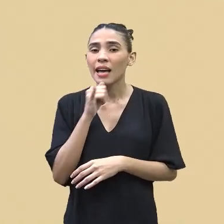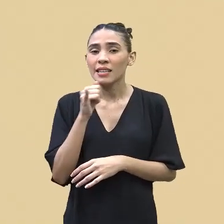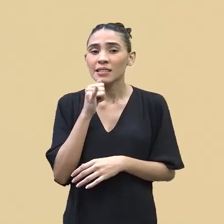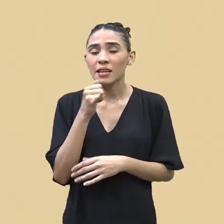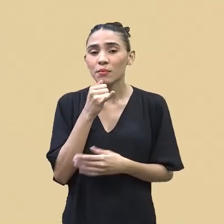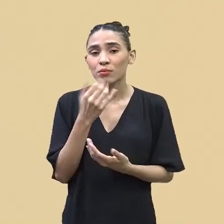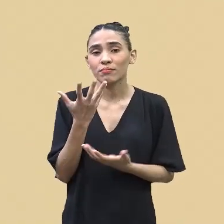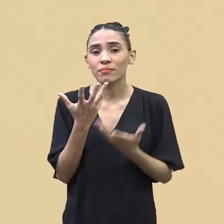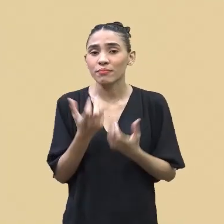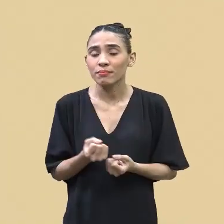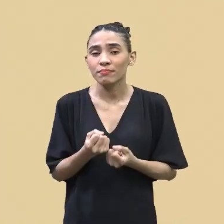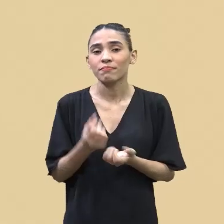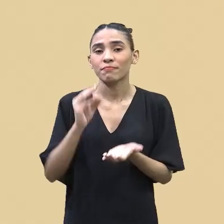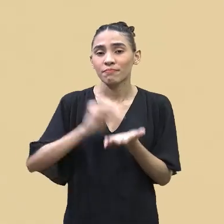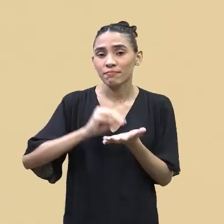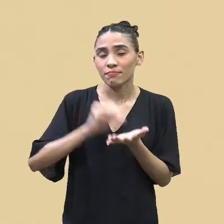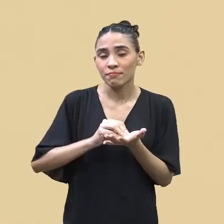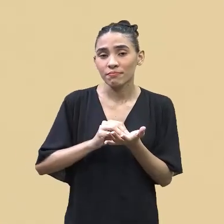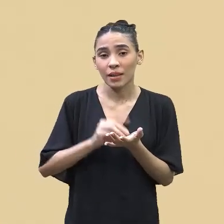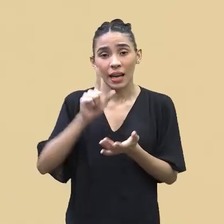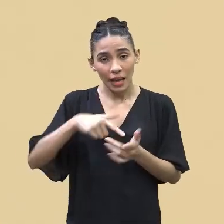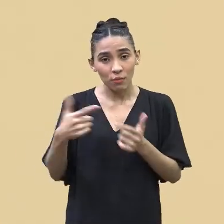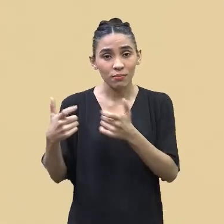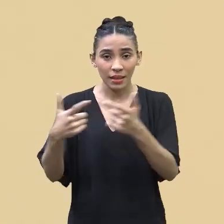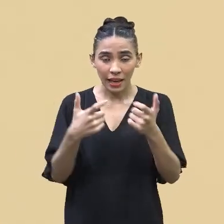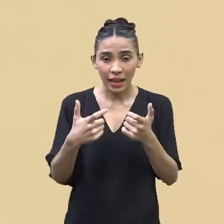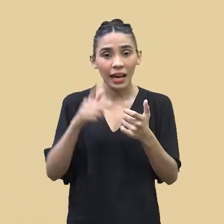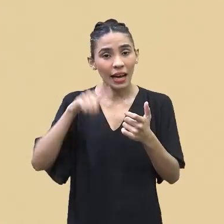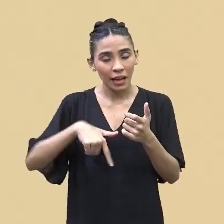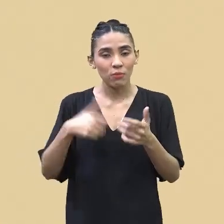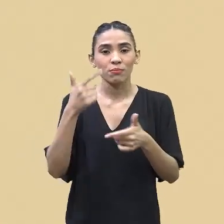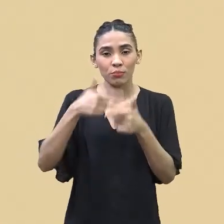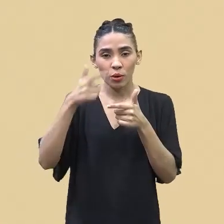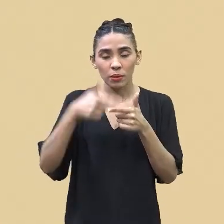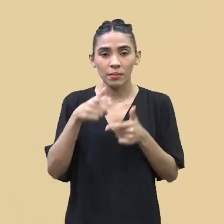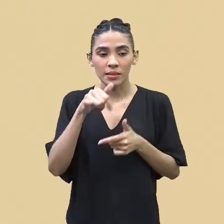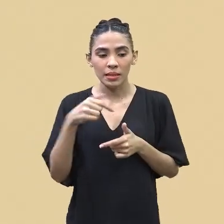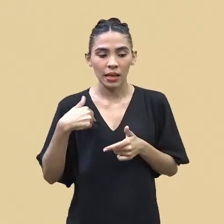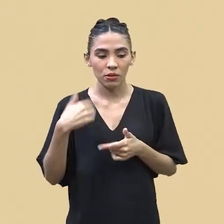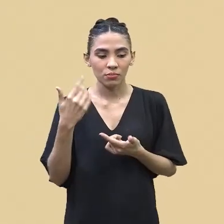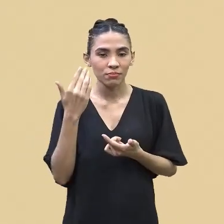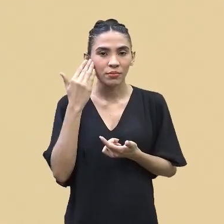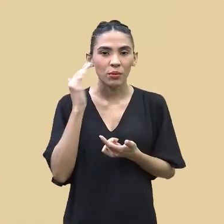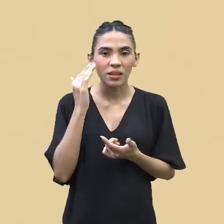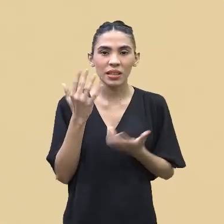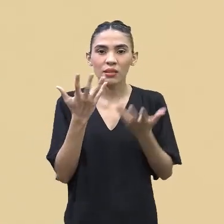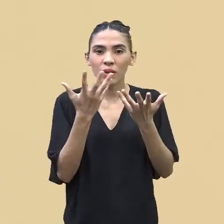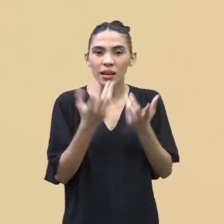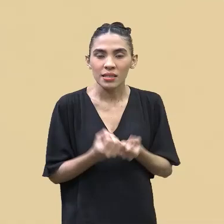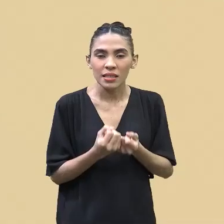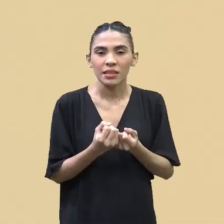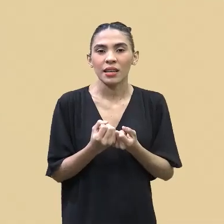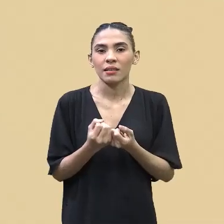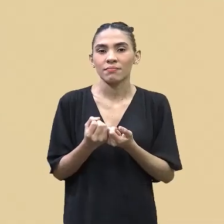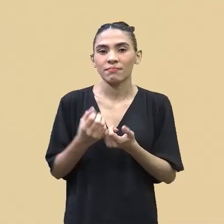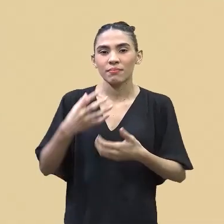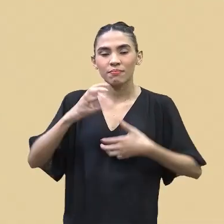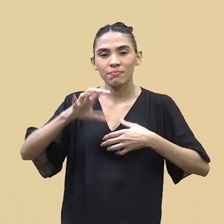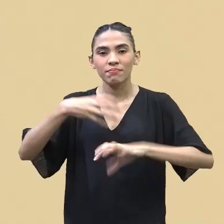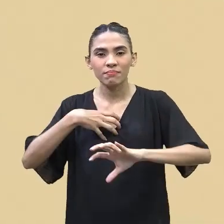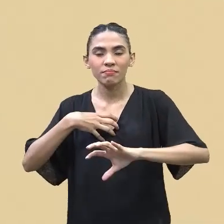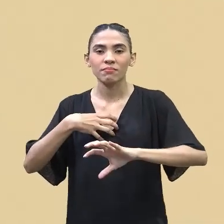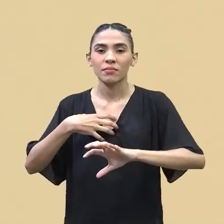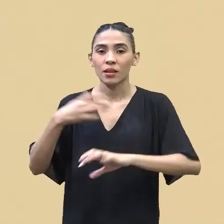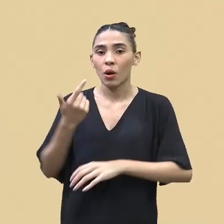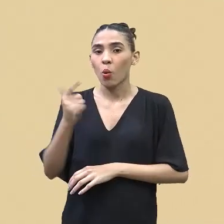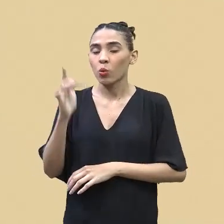um conflito, é uma guerra, de certa forma. Quando eu não consigo aceitar, receber, dar lugar ao